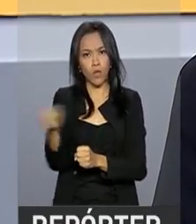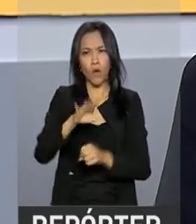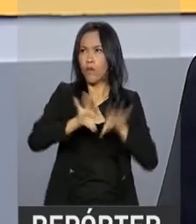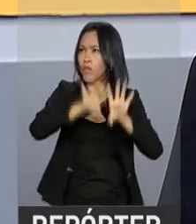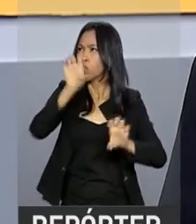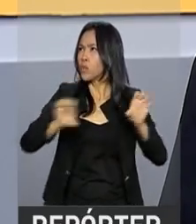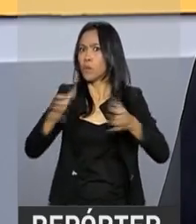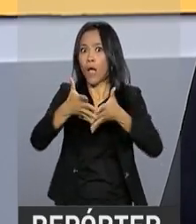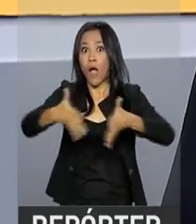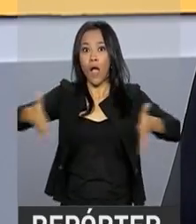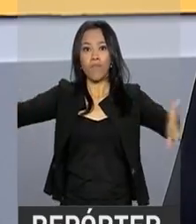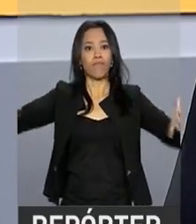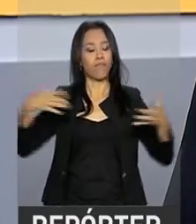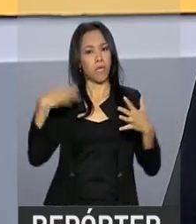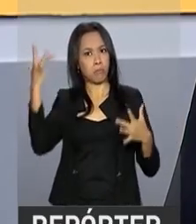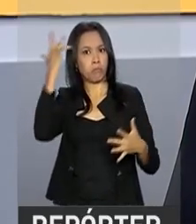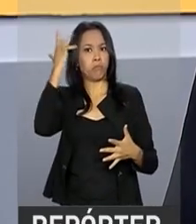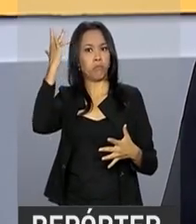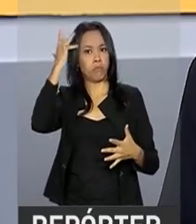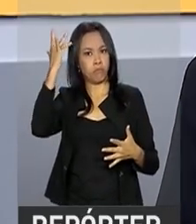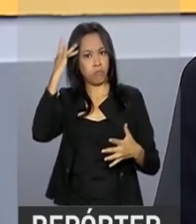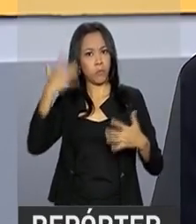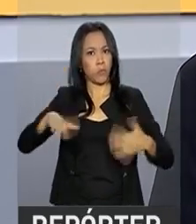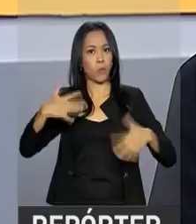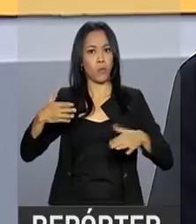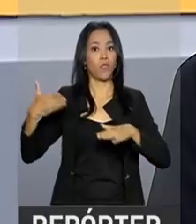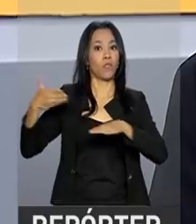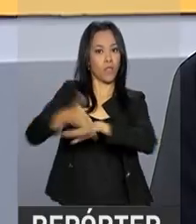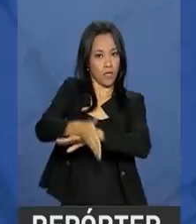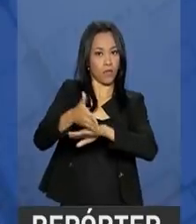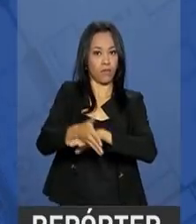estrutura é mais ampla, mais moderna e com novo acesso.